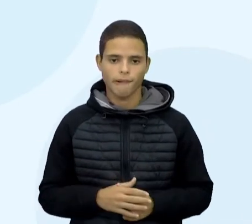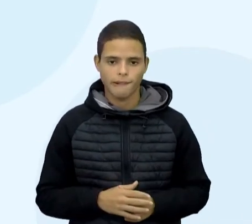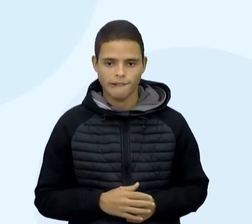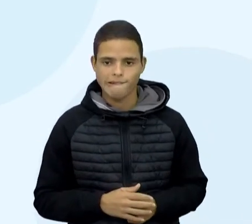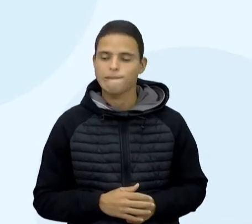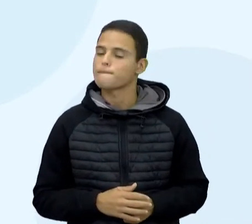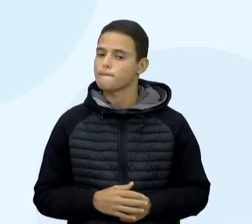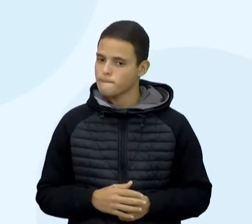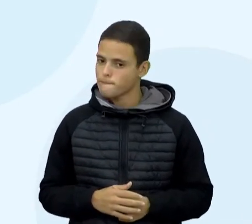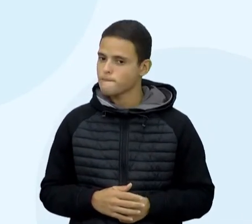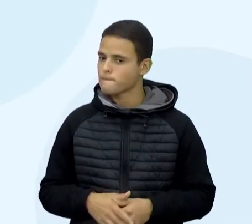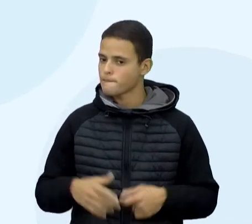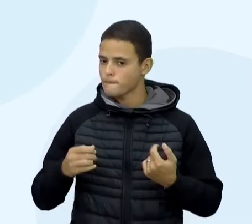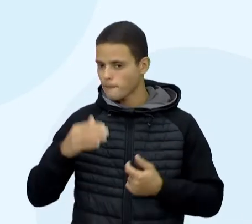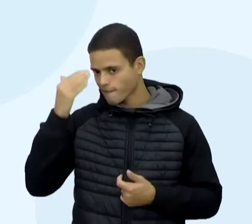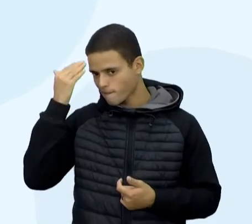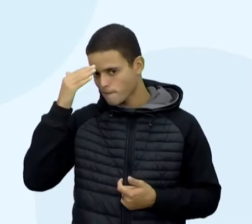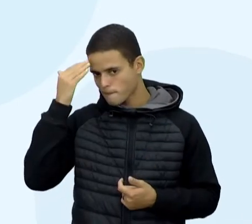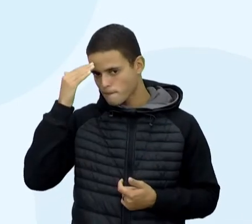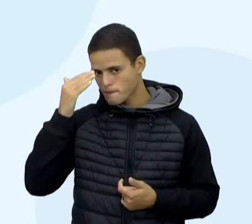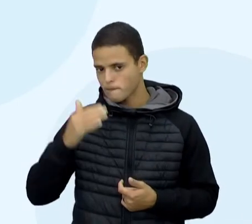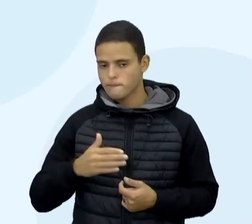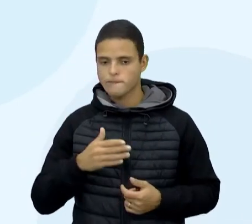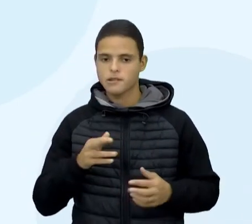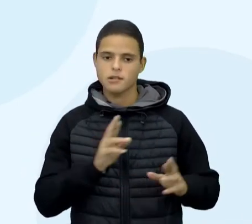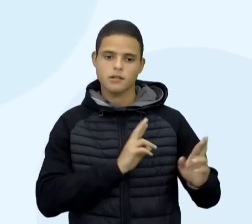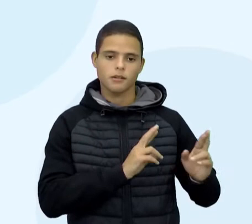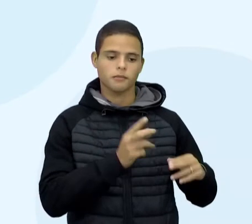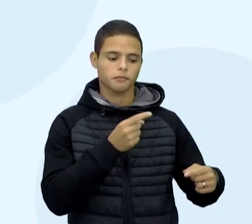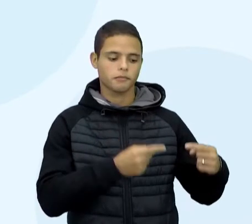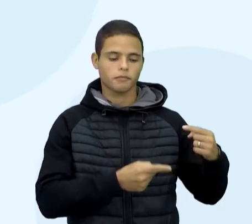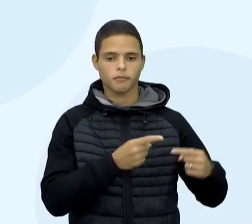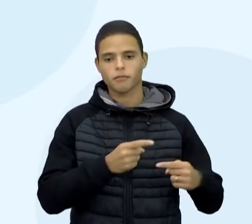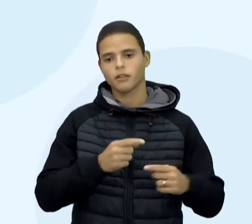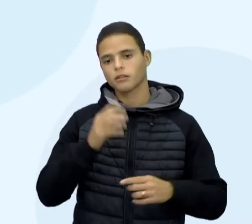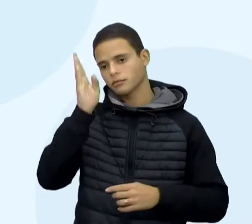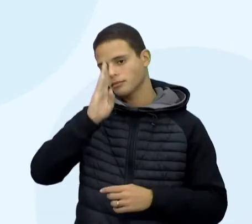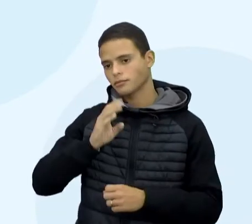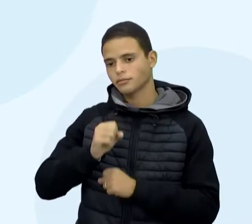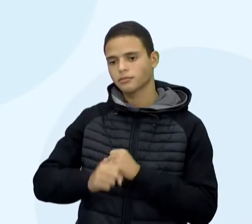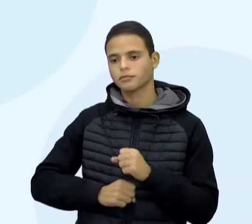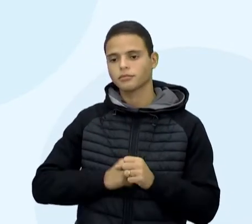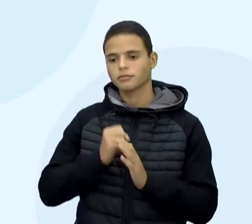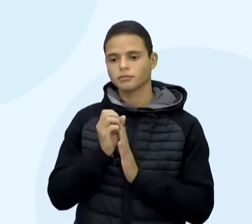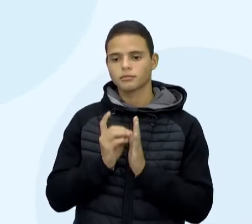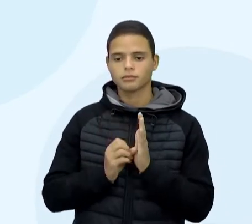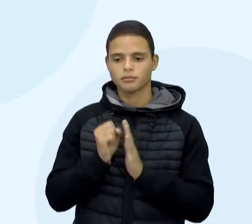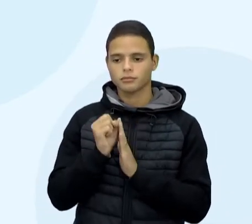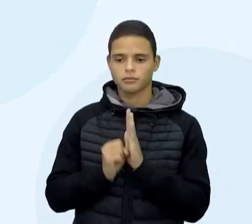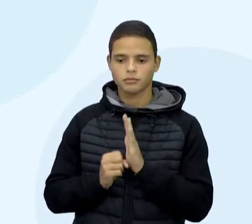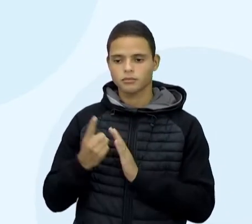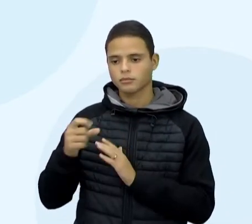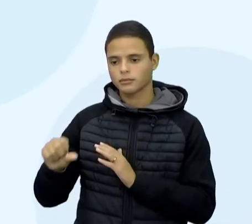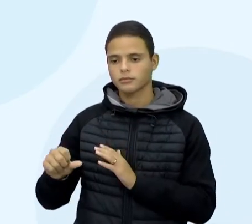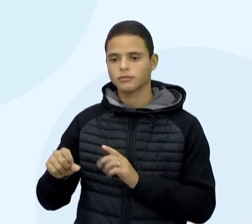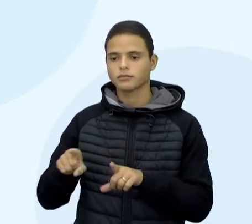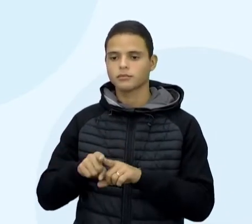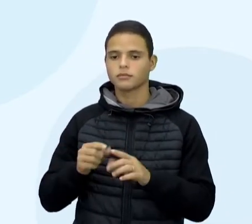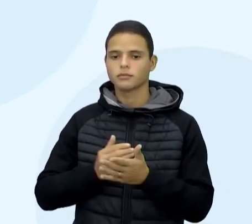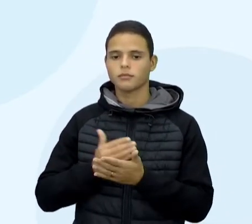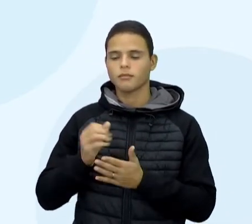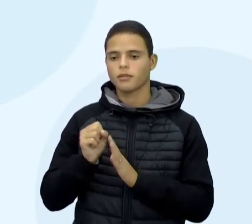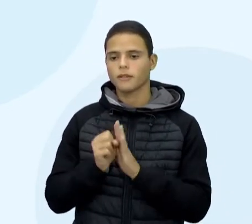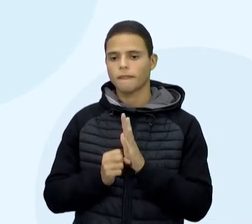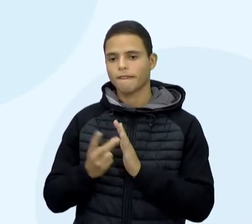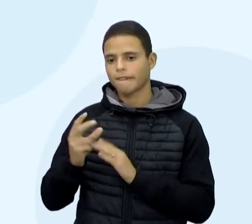Para isso, a gente precisa entender a questão política do Brasil lá no século XIX e também no início do século XX,